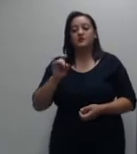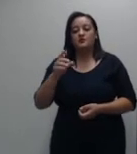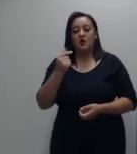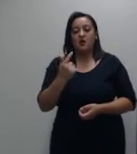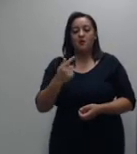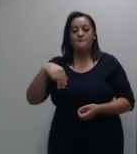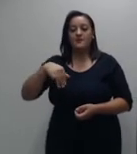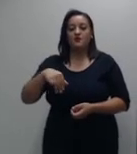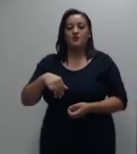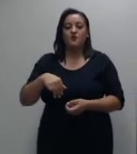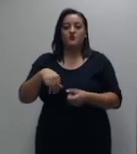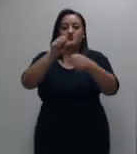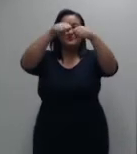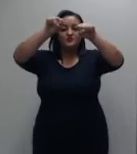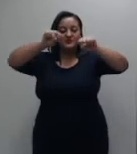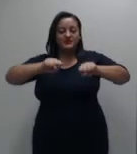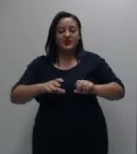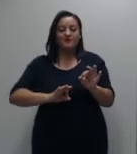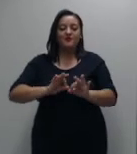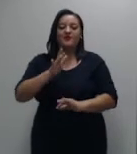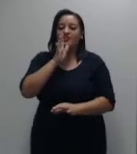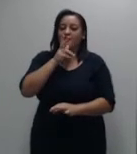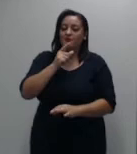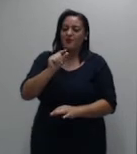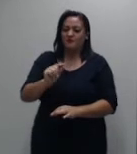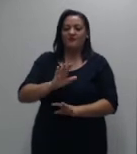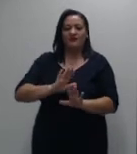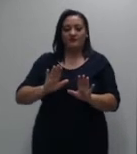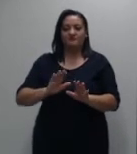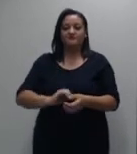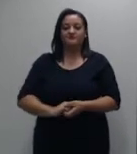abro a tela você mora algum